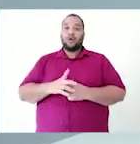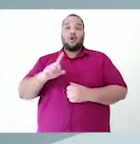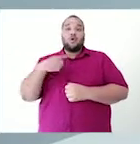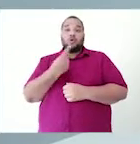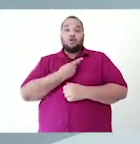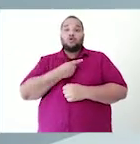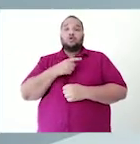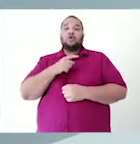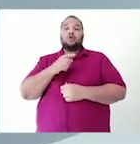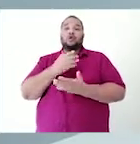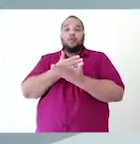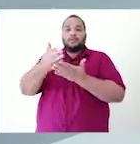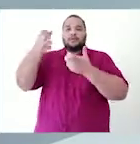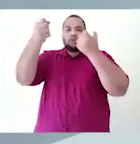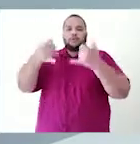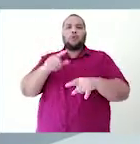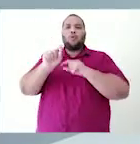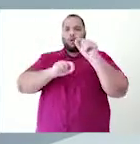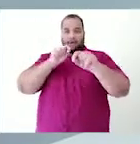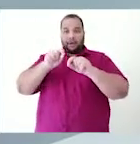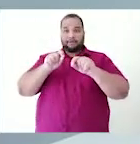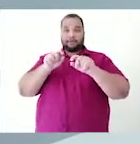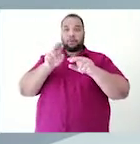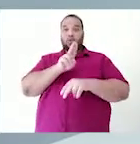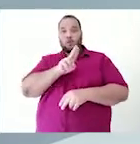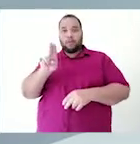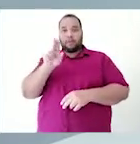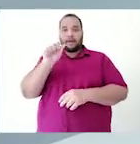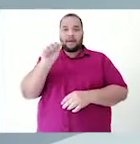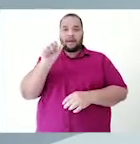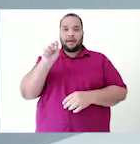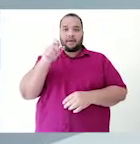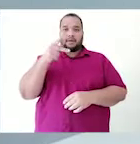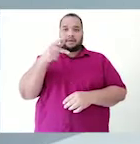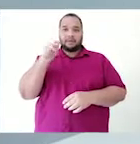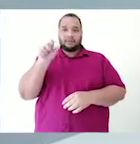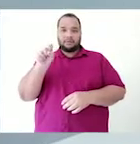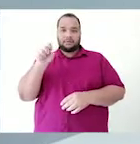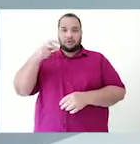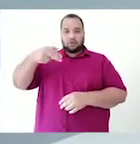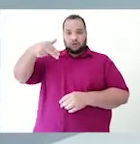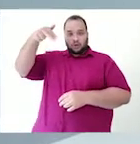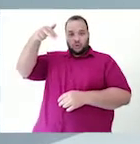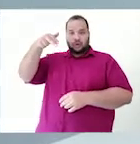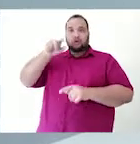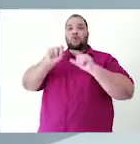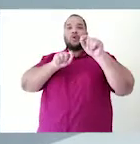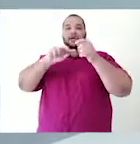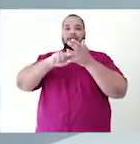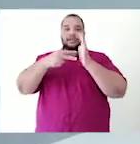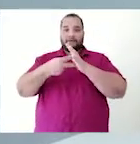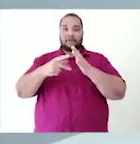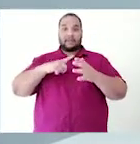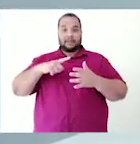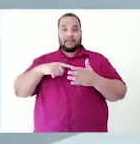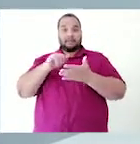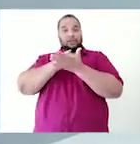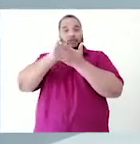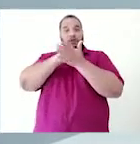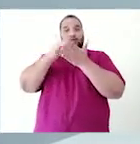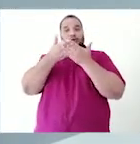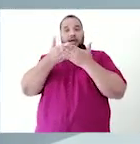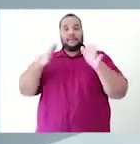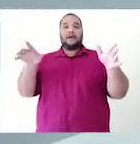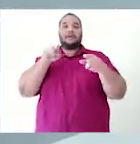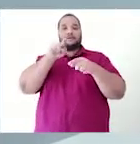universidade. Vamos lá? Nós começamos falando sobre o Aspas Norte. A terceira edição do Congresso de Quadrinhos da Região Norte, o Aspas